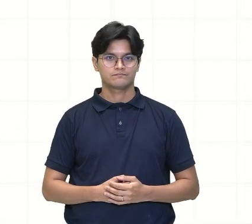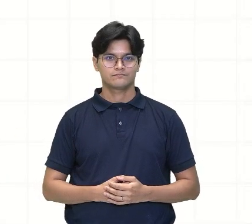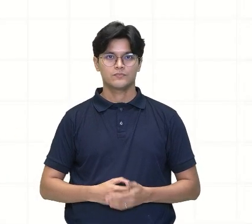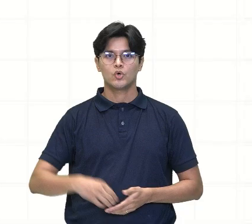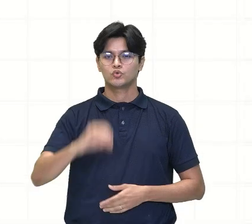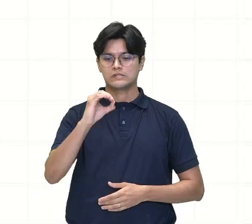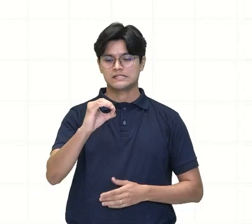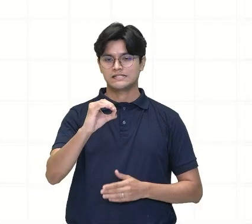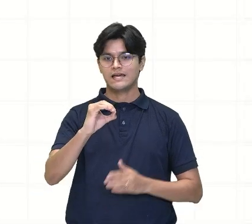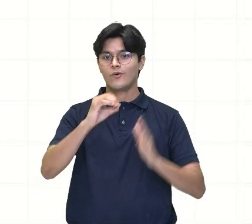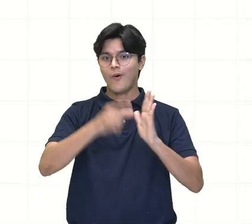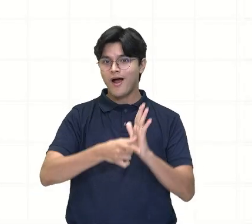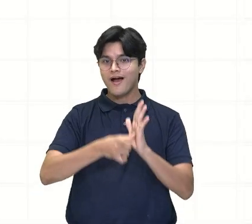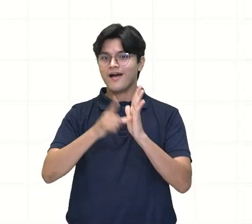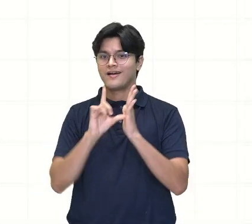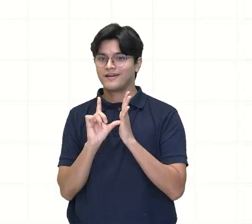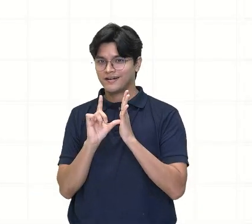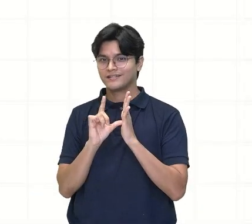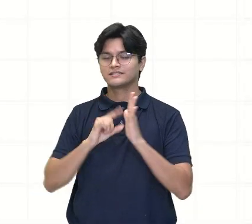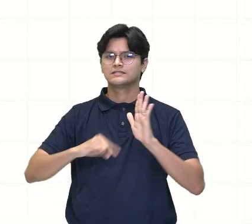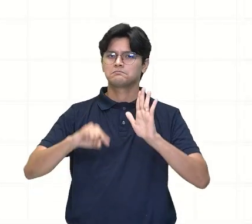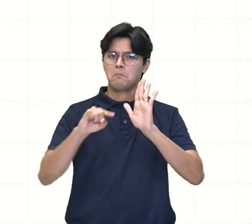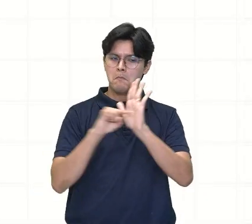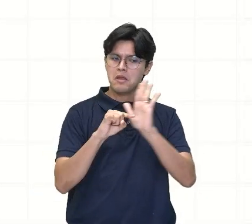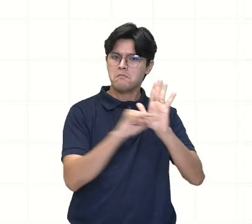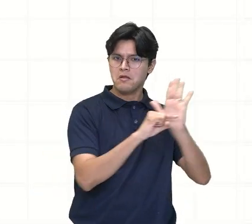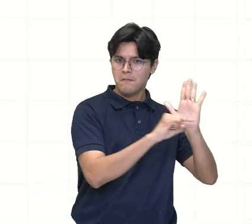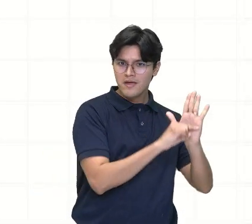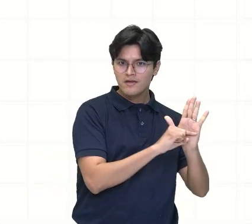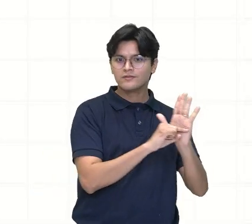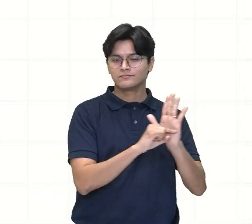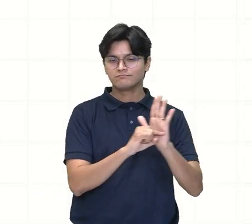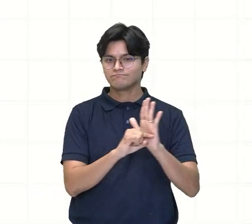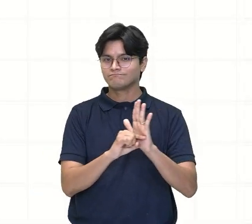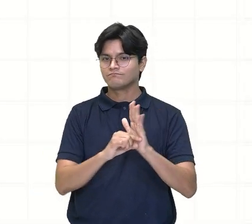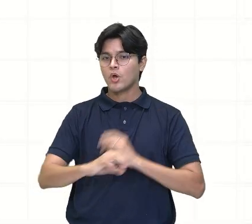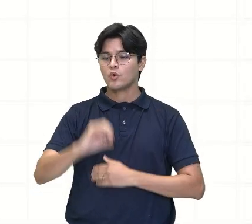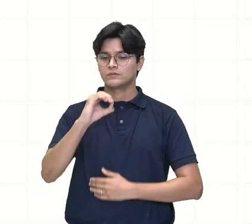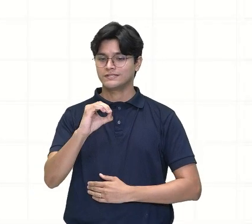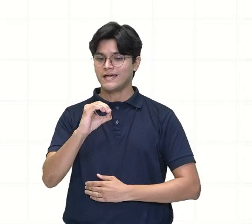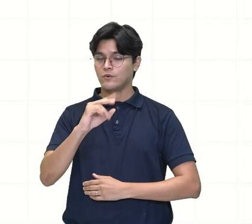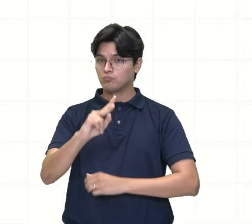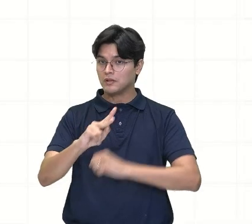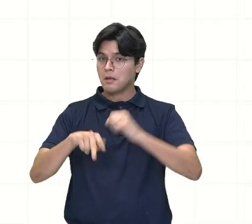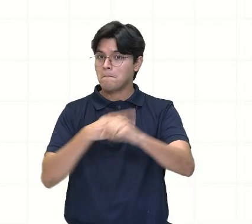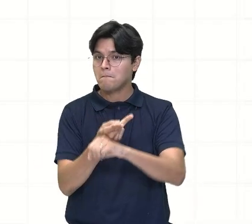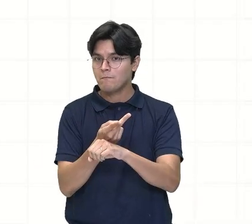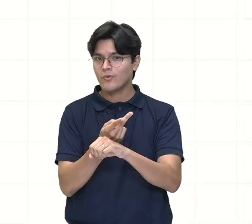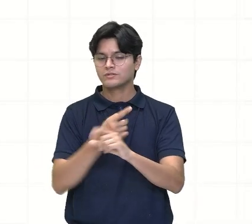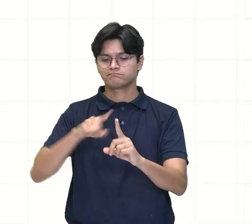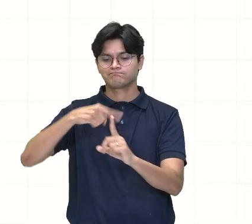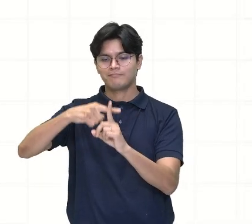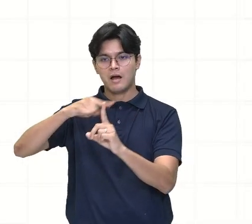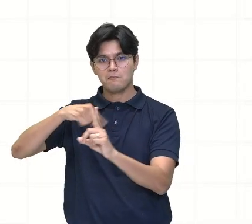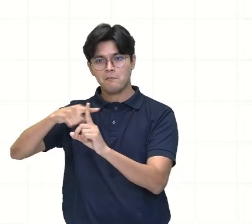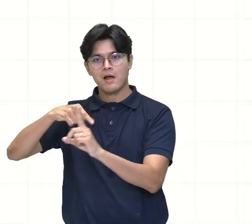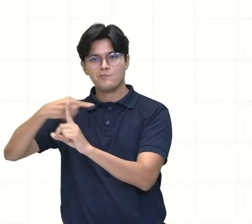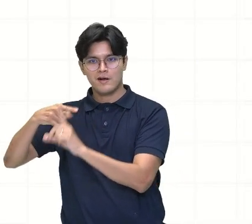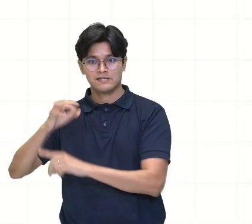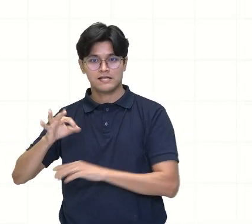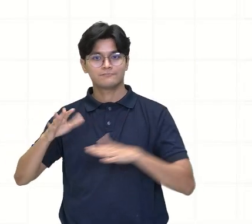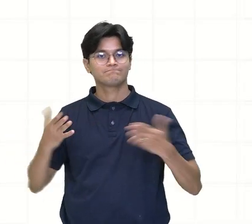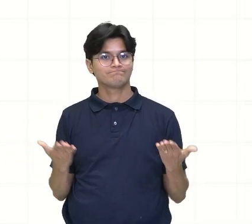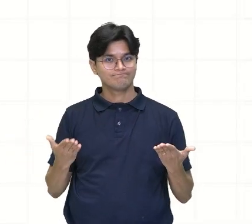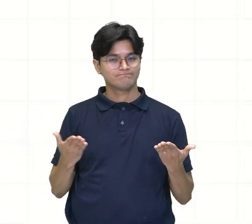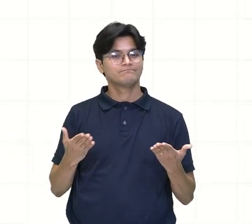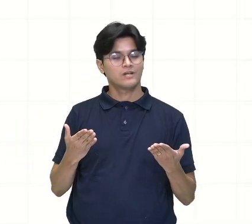menos 3 está antes do menos 2 e assim por diante. Ou seja, os números negativos eles são infinitos aqui